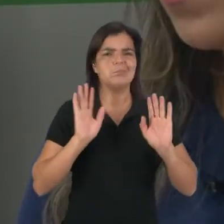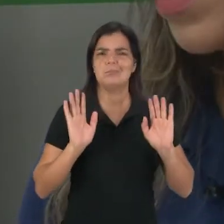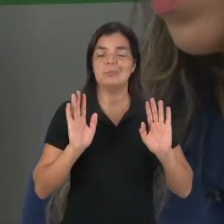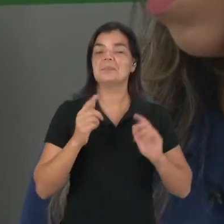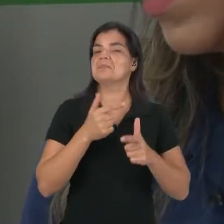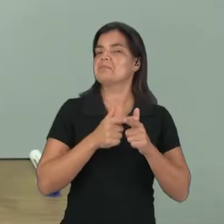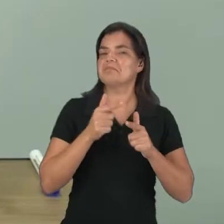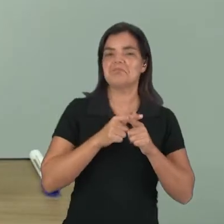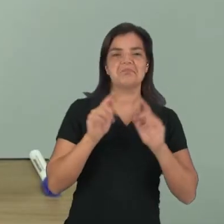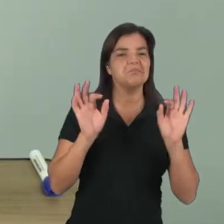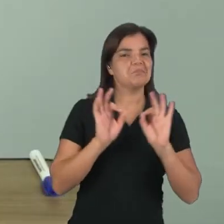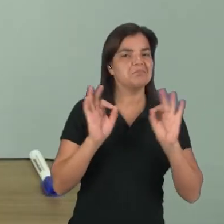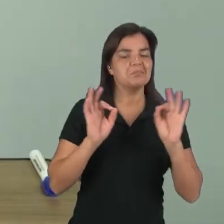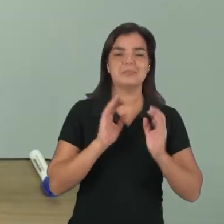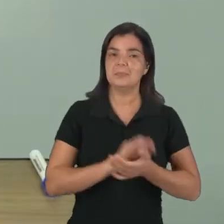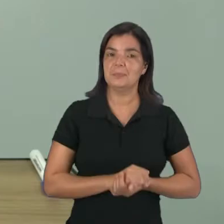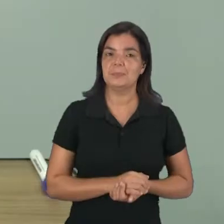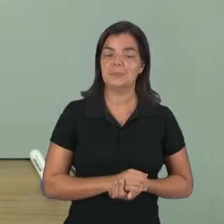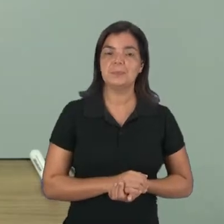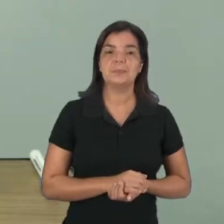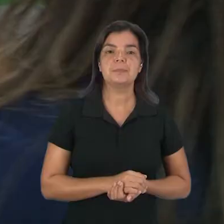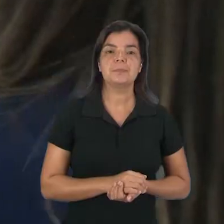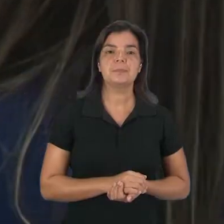não tem problema. Olhem só.